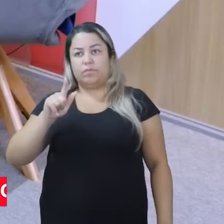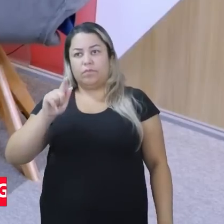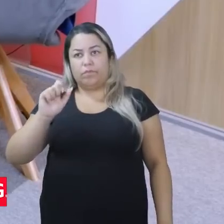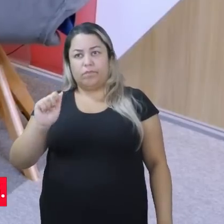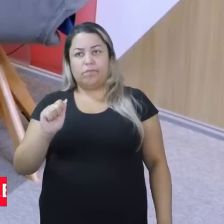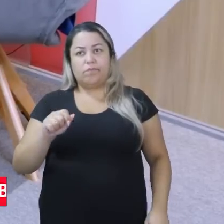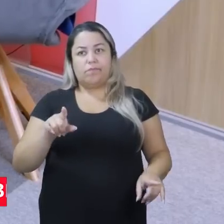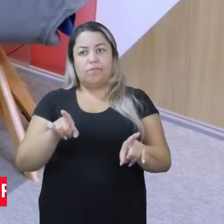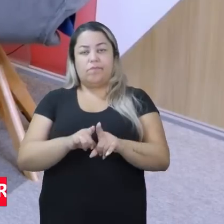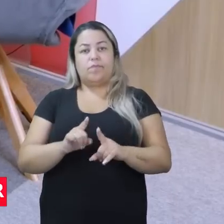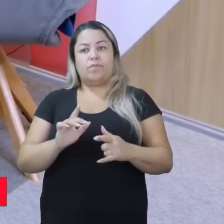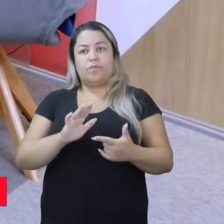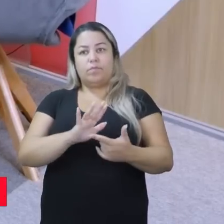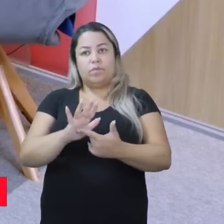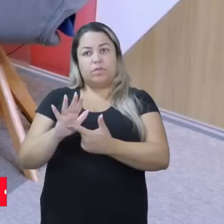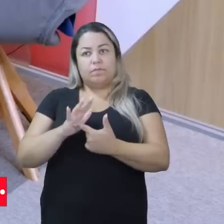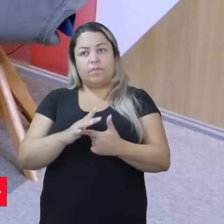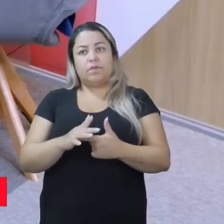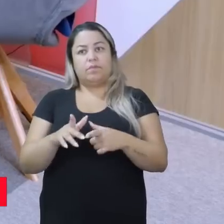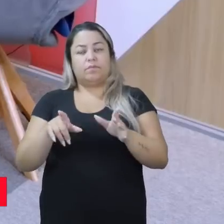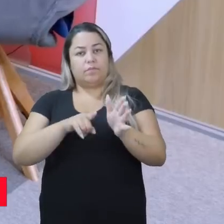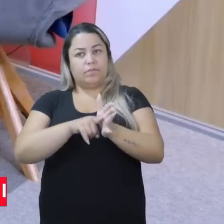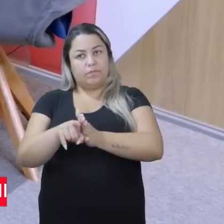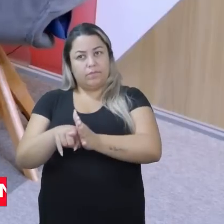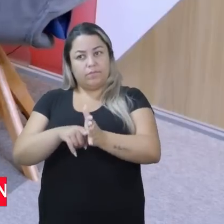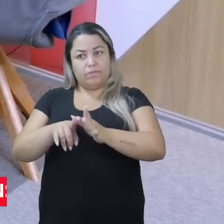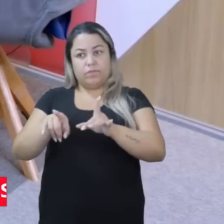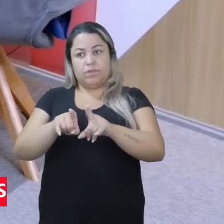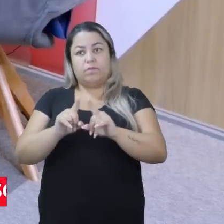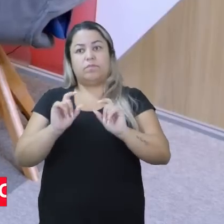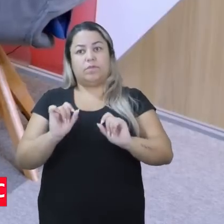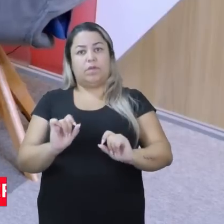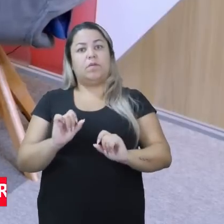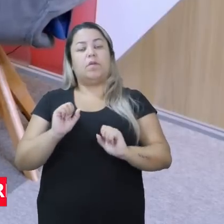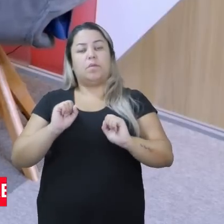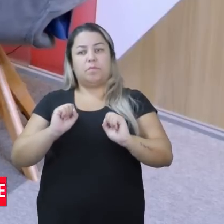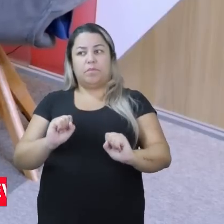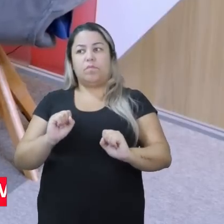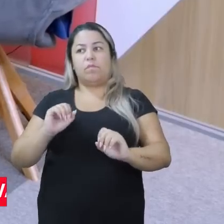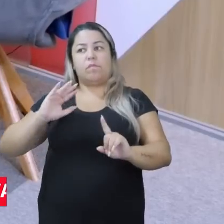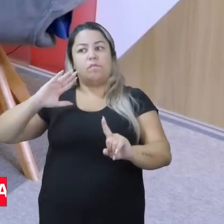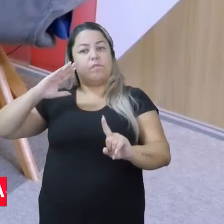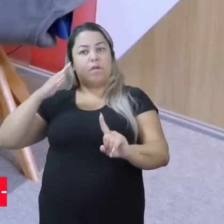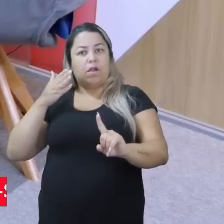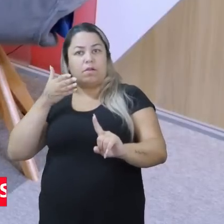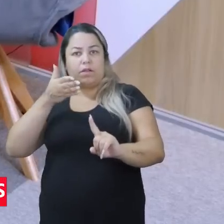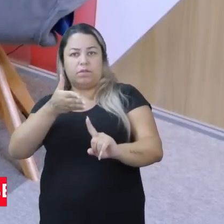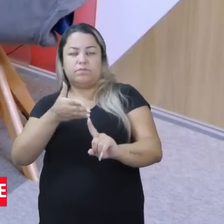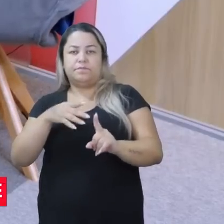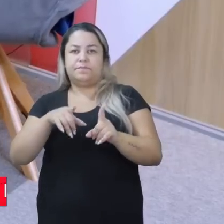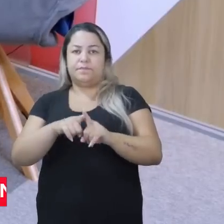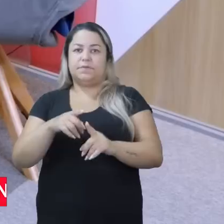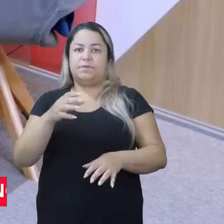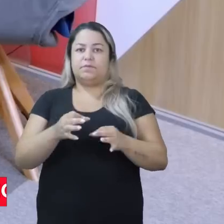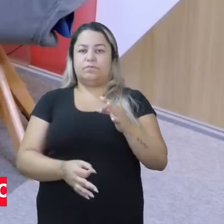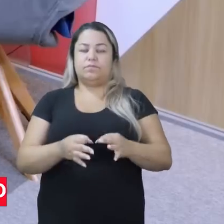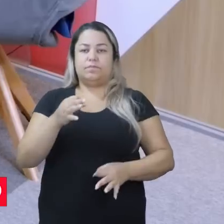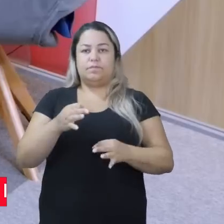sendo, né, apontado aí, investigado também e pode se tornar réu, né, nesse